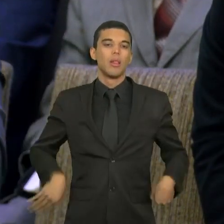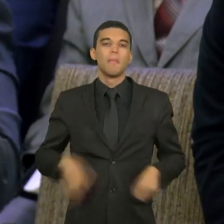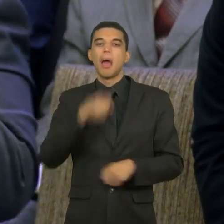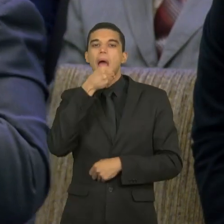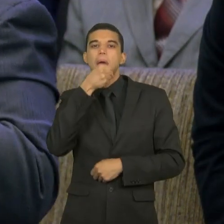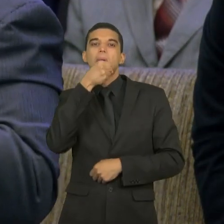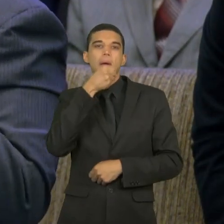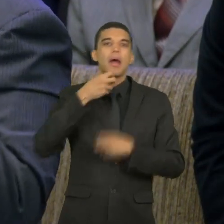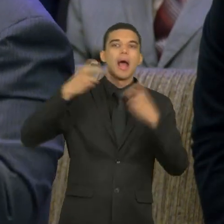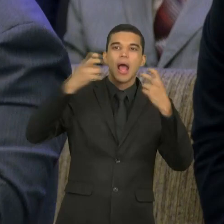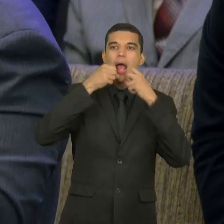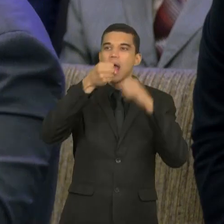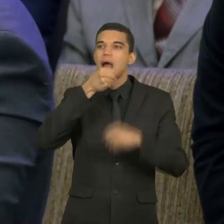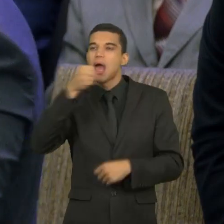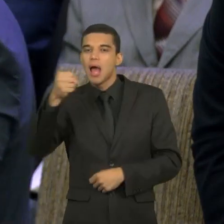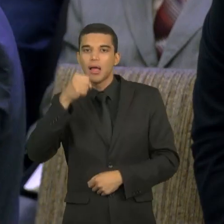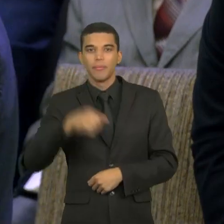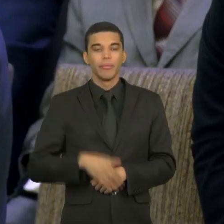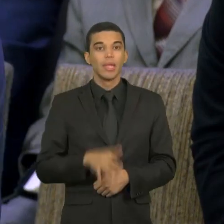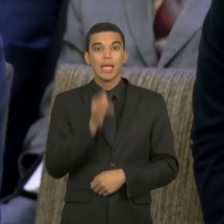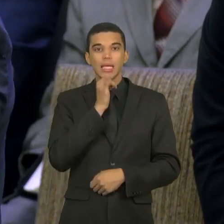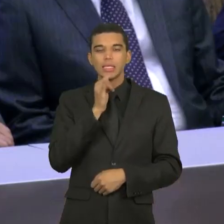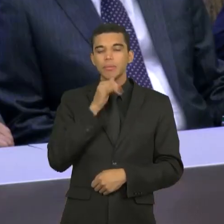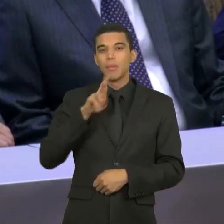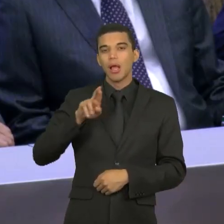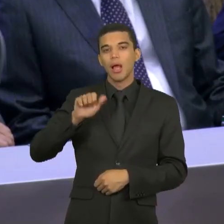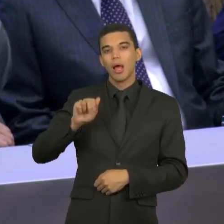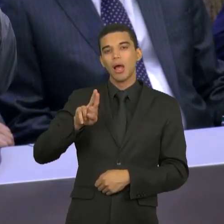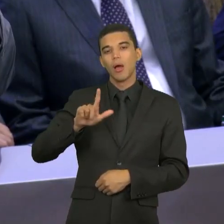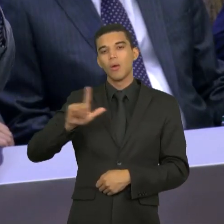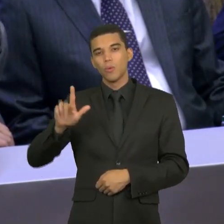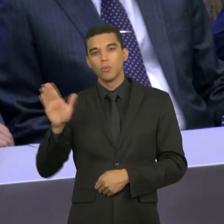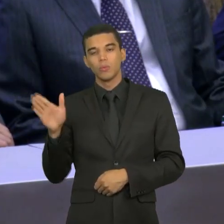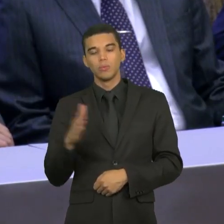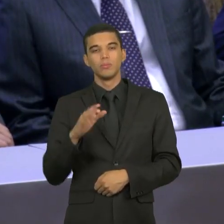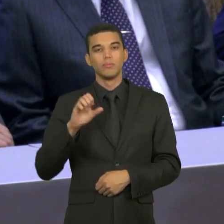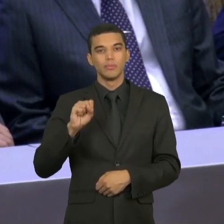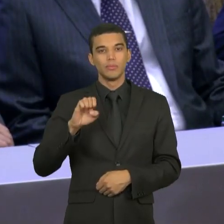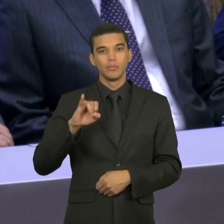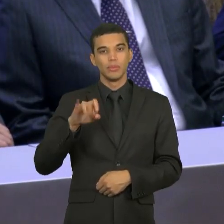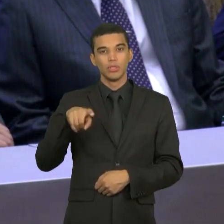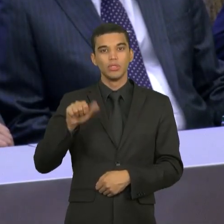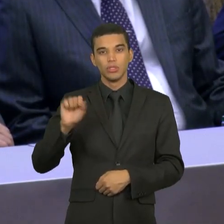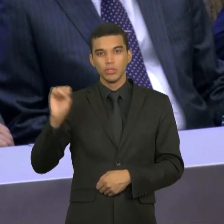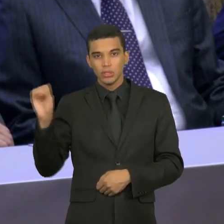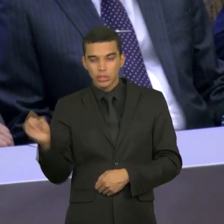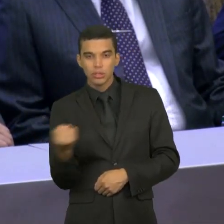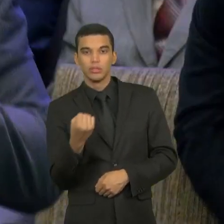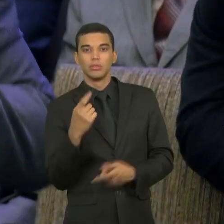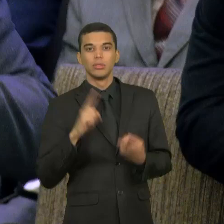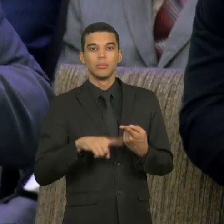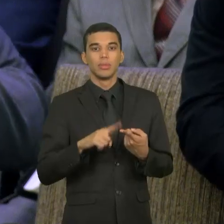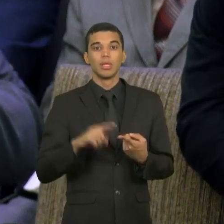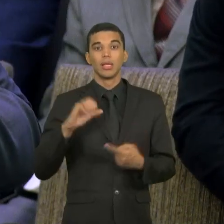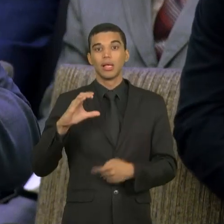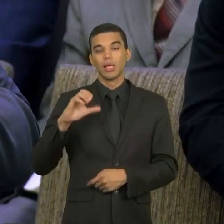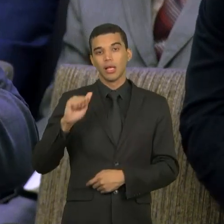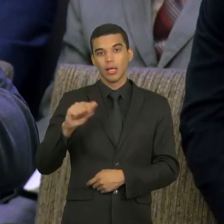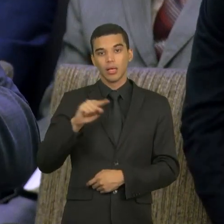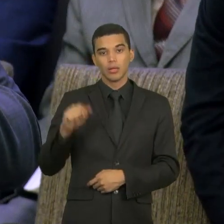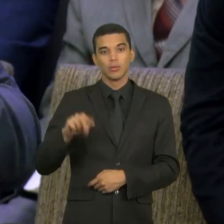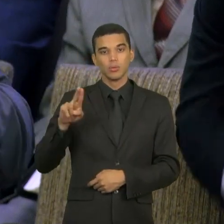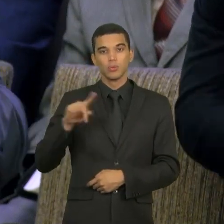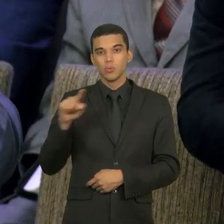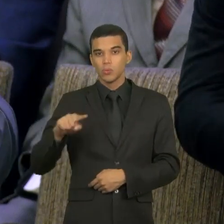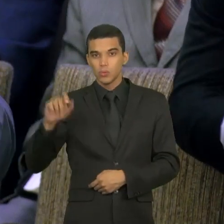Raul Seixas Cazuza eles não estavam simplesmente cantando música que o povo gostava de ouvir eles estavam traduzindo uma mensagem